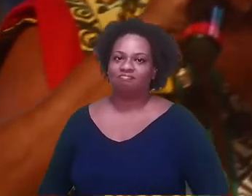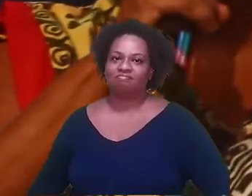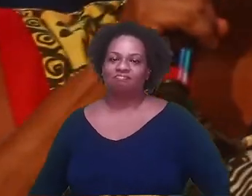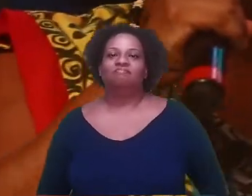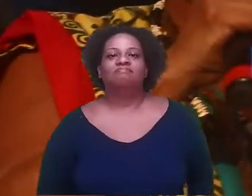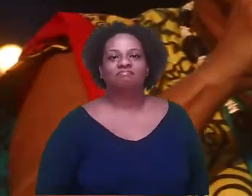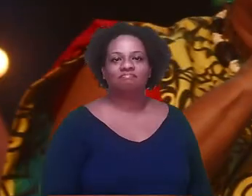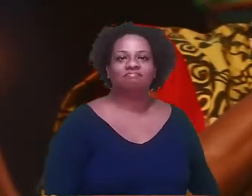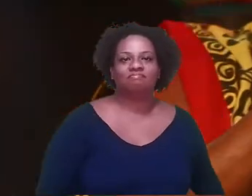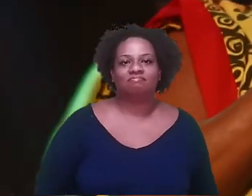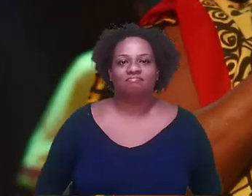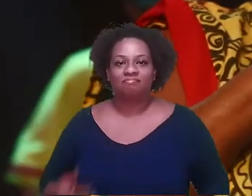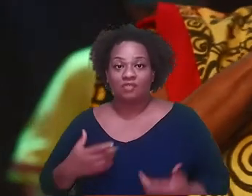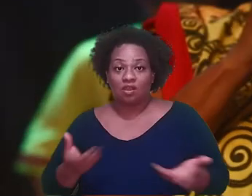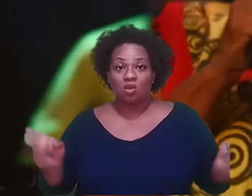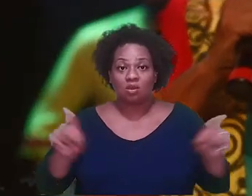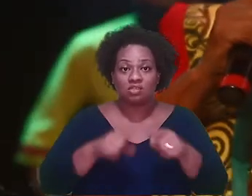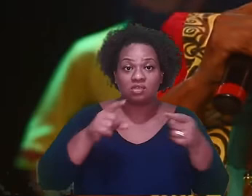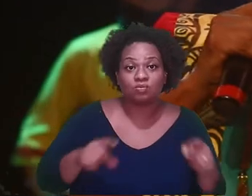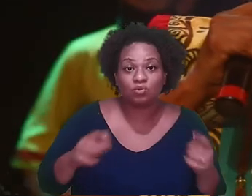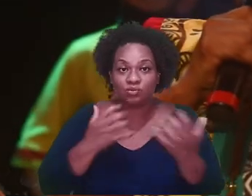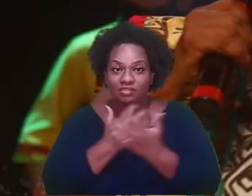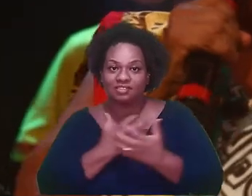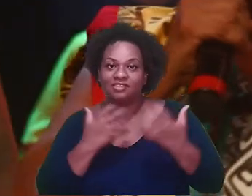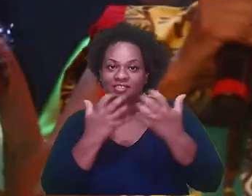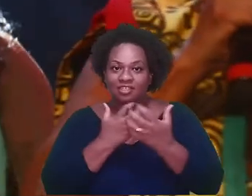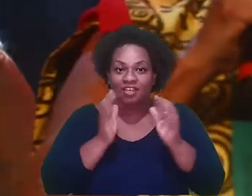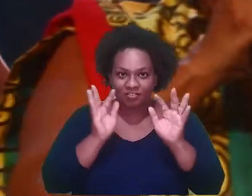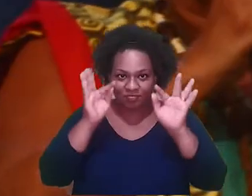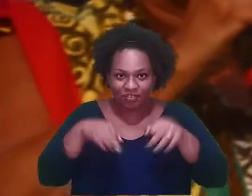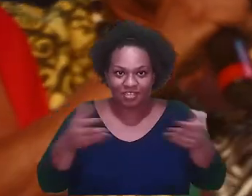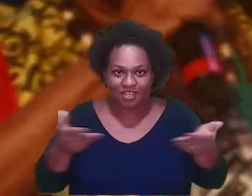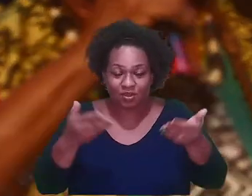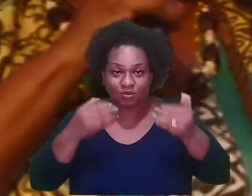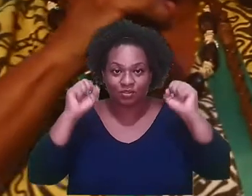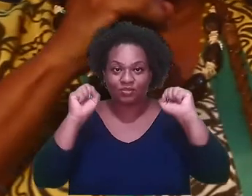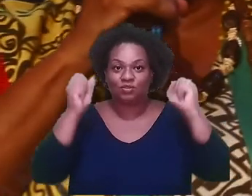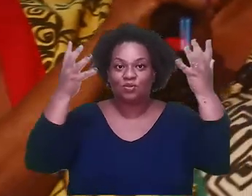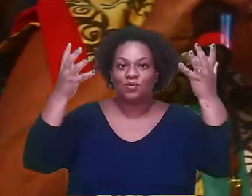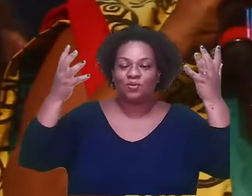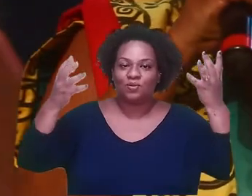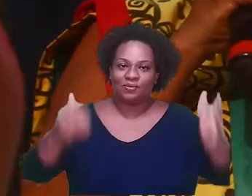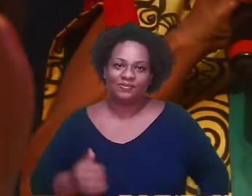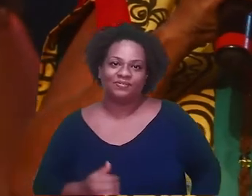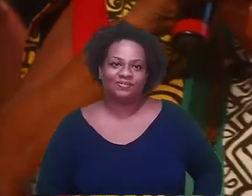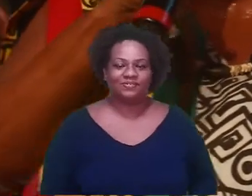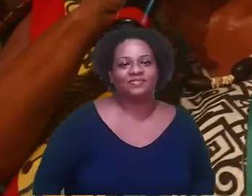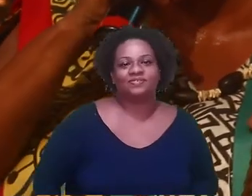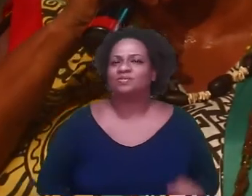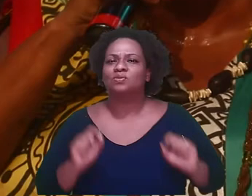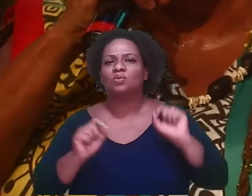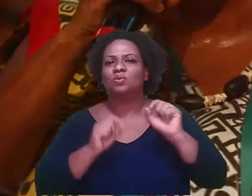Eu vou fechar com essa música. Essa música que eu vou terminar aqui esse show, ela retrata